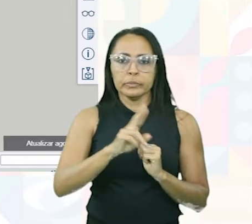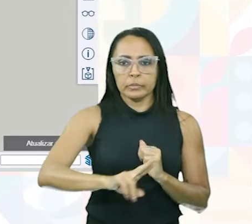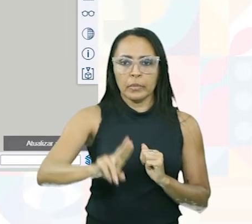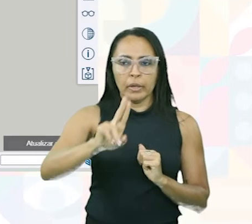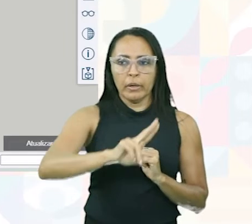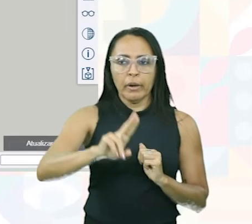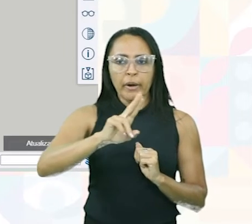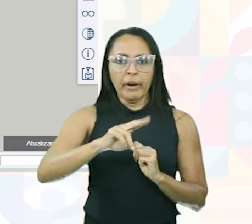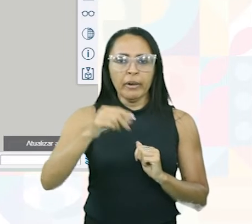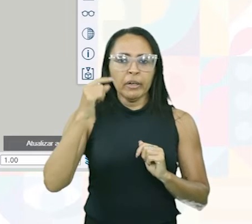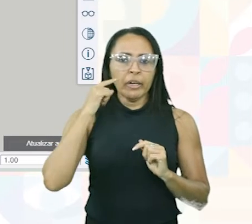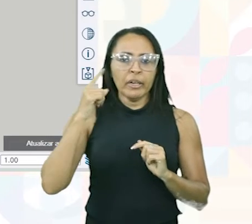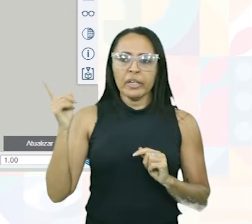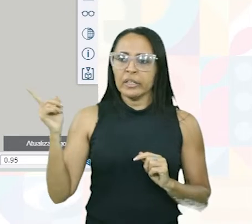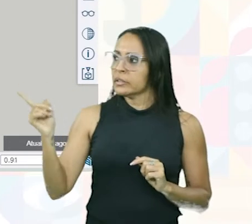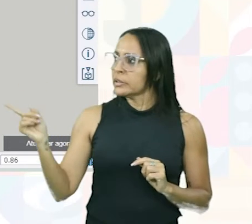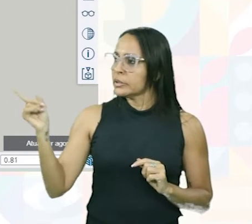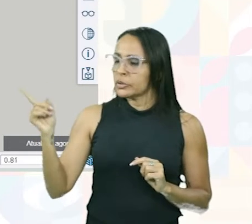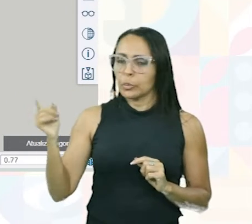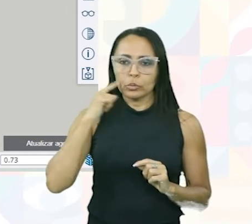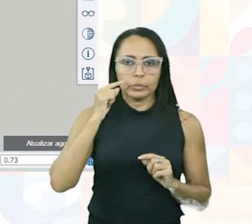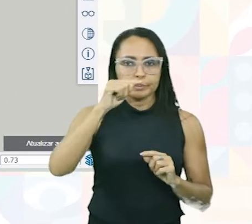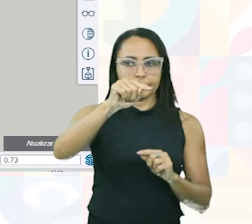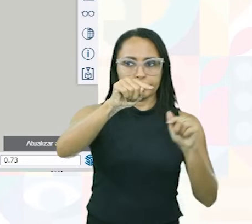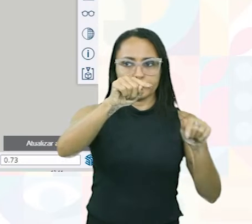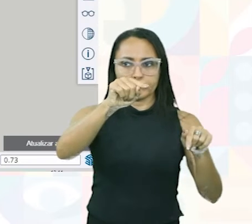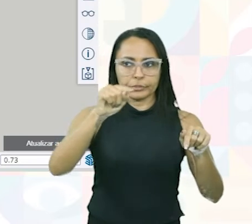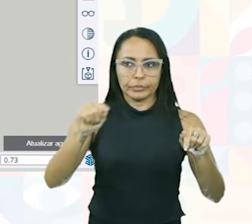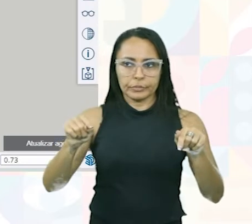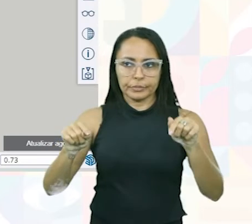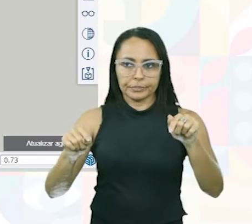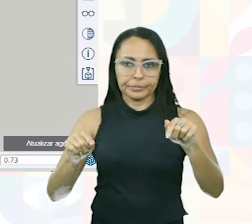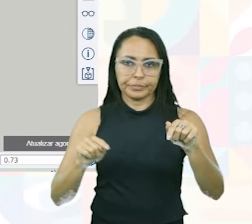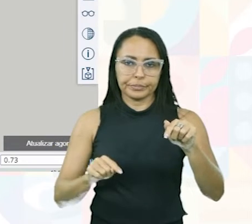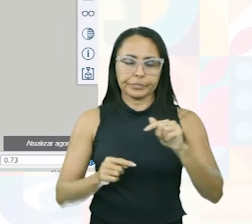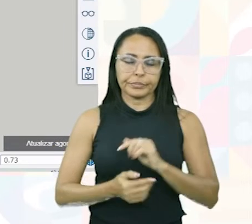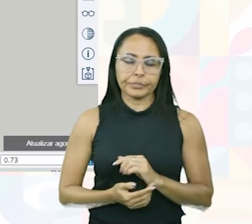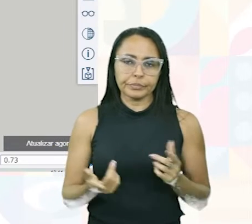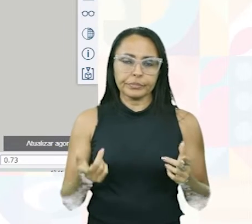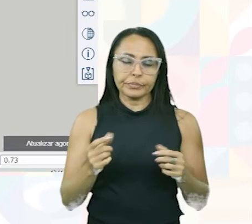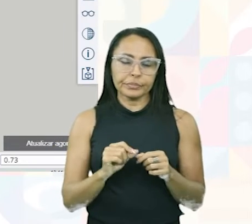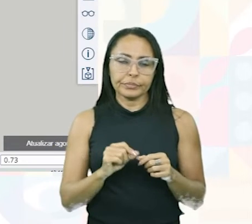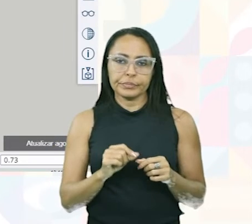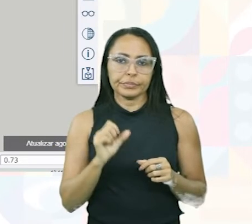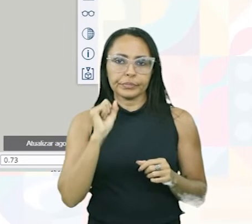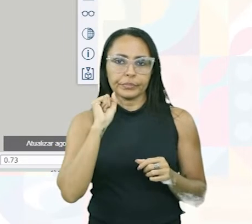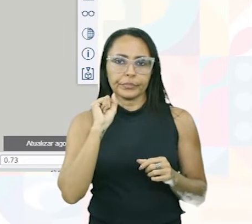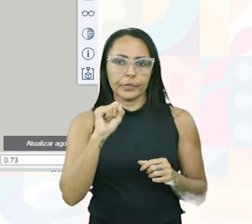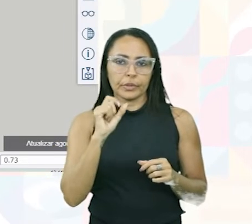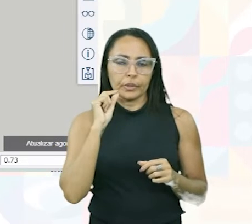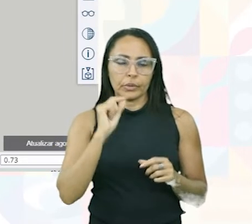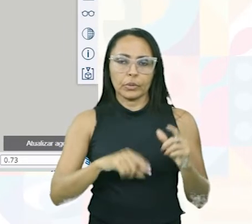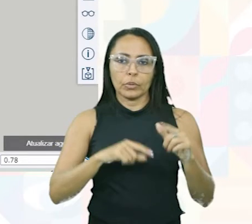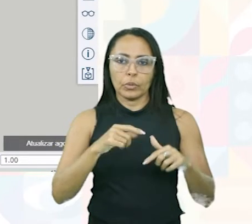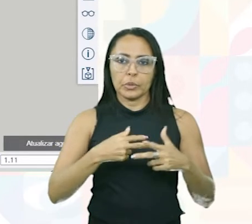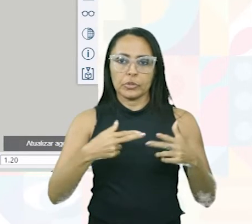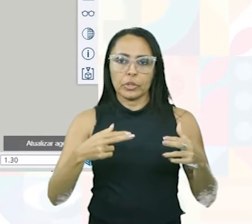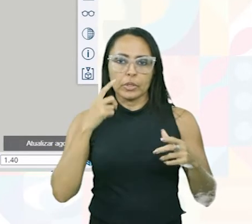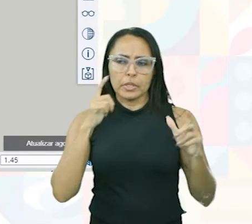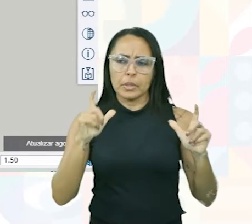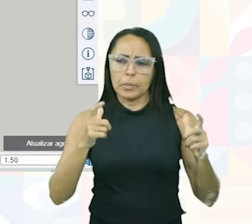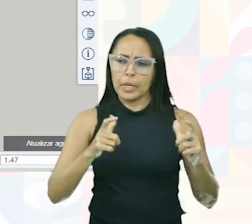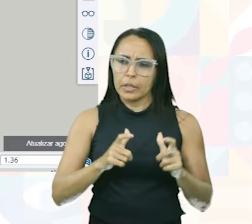esses pontos aqui diagonais que vão fazer com que esse objeto seja reduzido